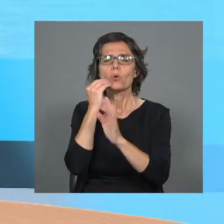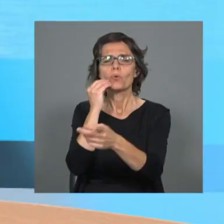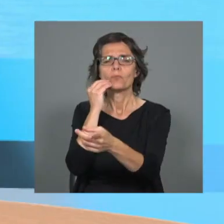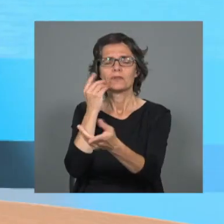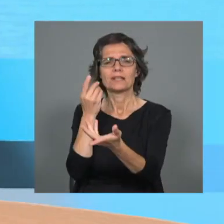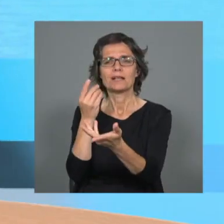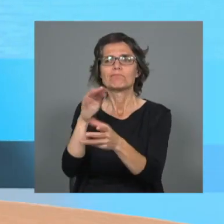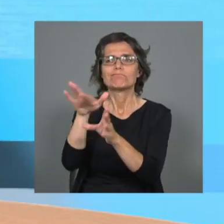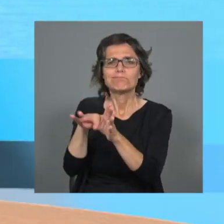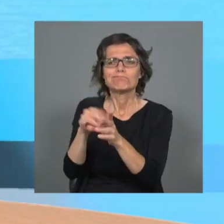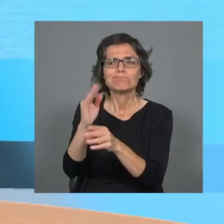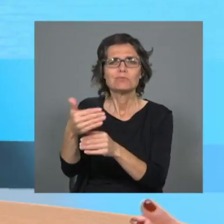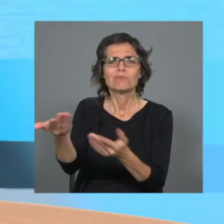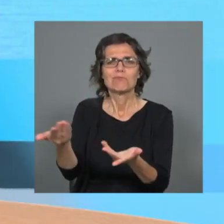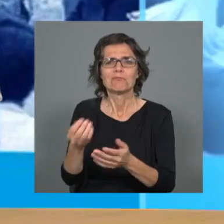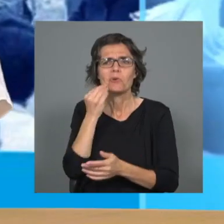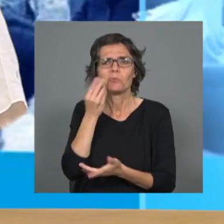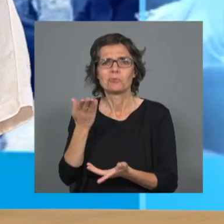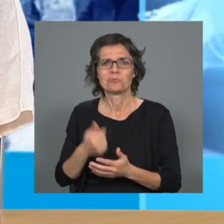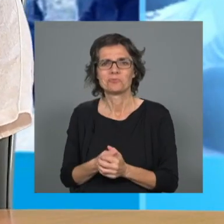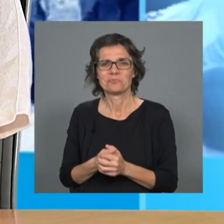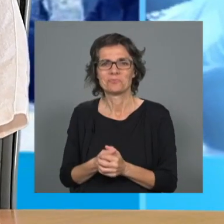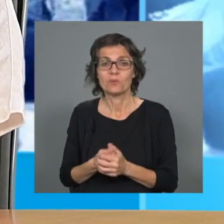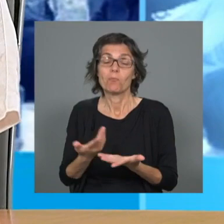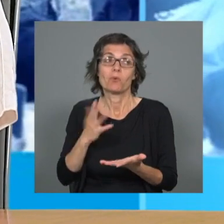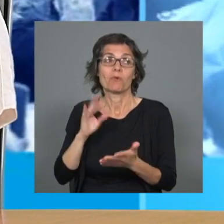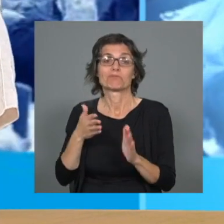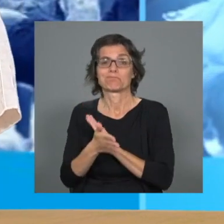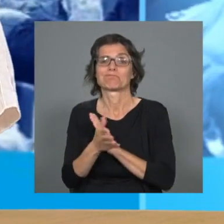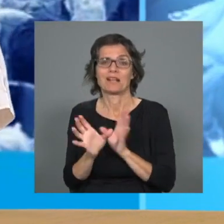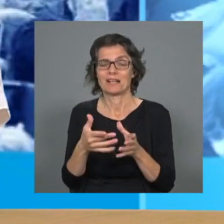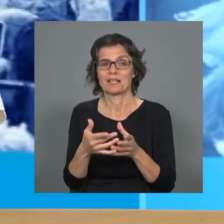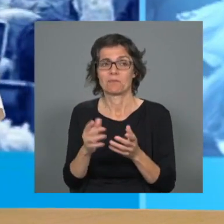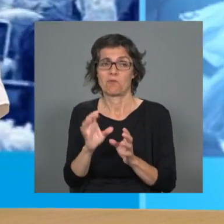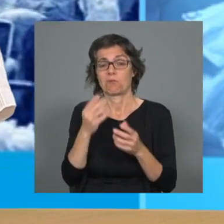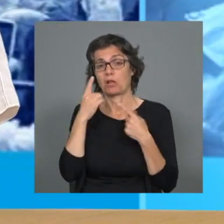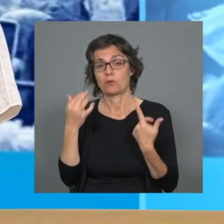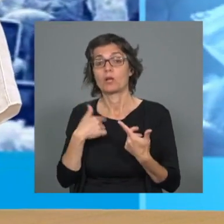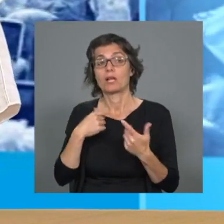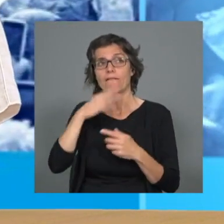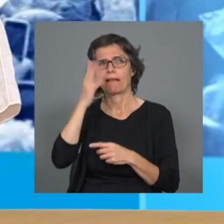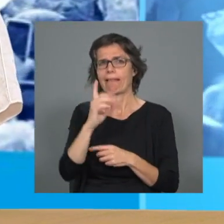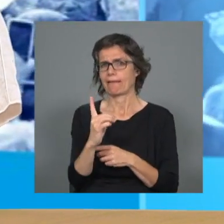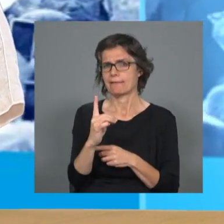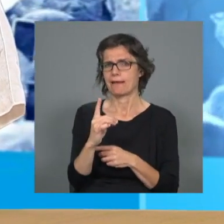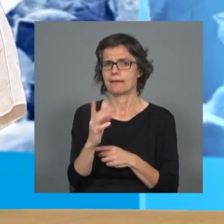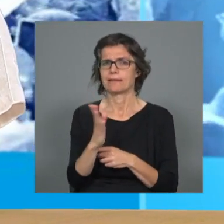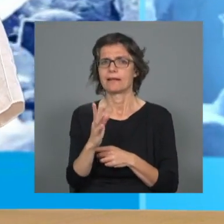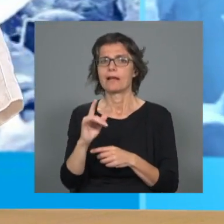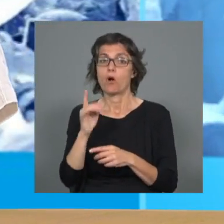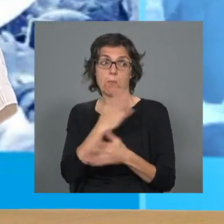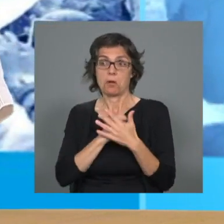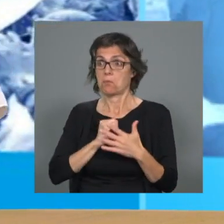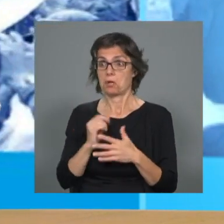equipas jovens de Nossa Senhora? Sim. Bem, a minha entrada para as equipas foi muito natural. Os meus amigos, eu tinha 16 anos, os meus amigos entraram para as equipas